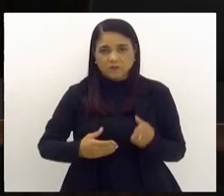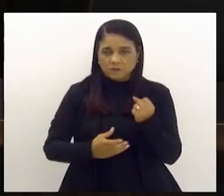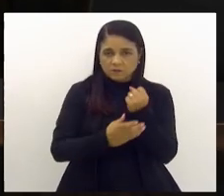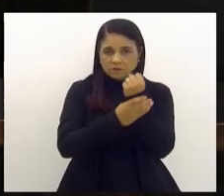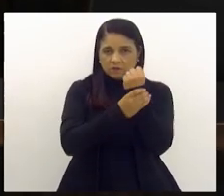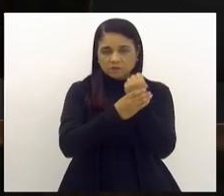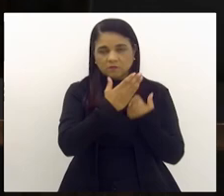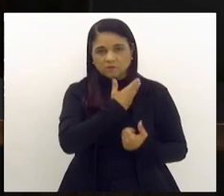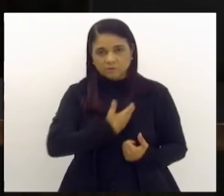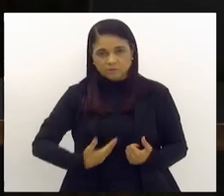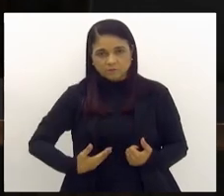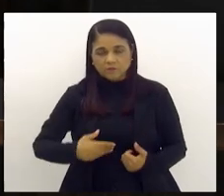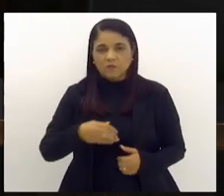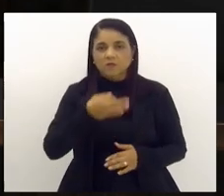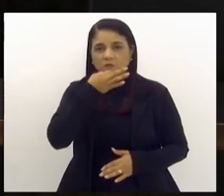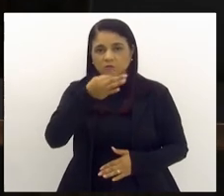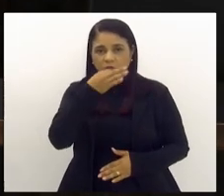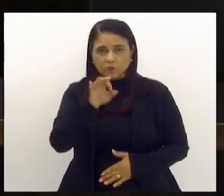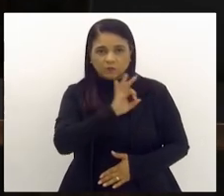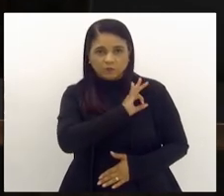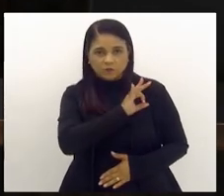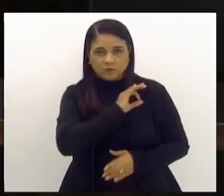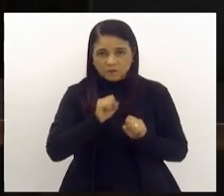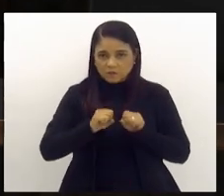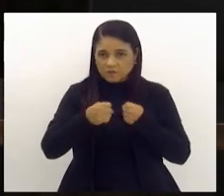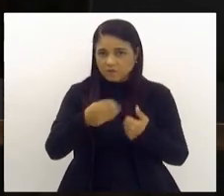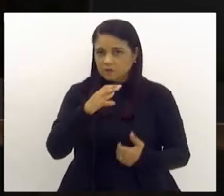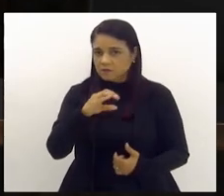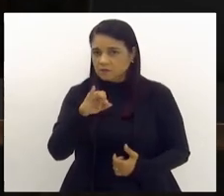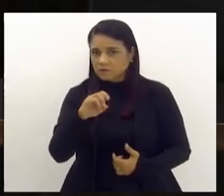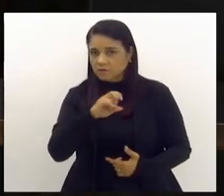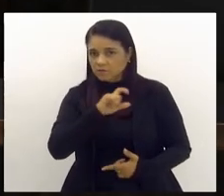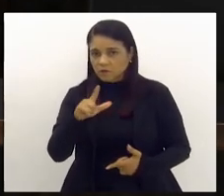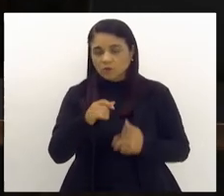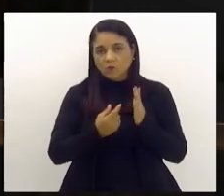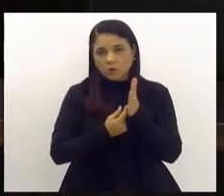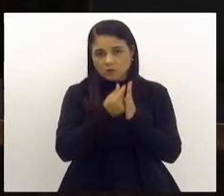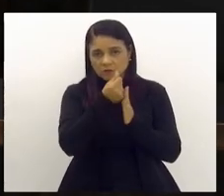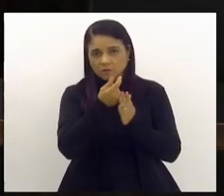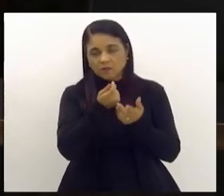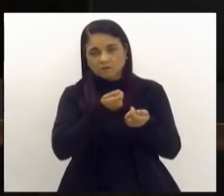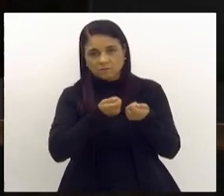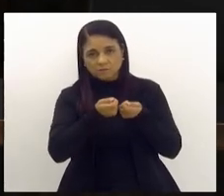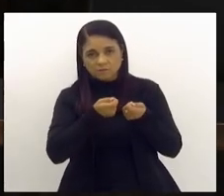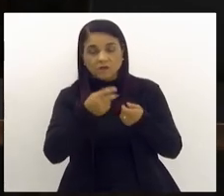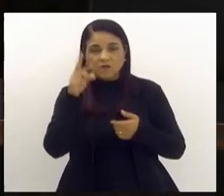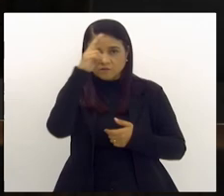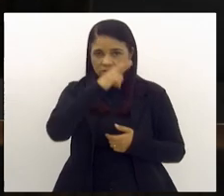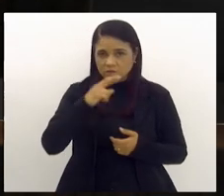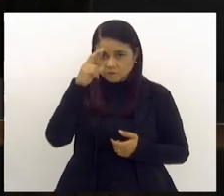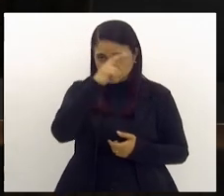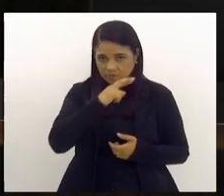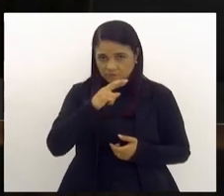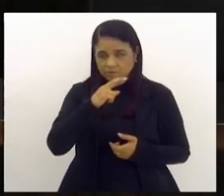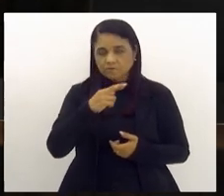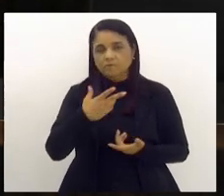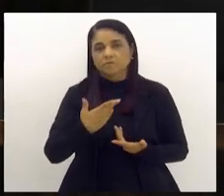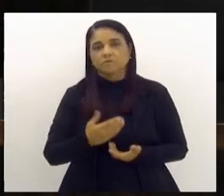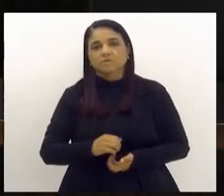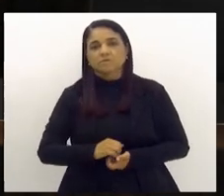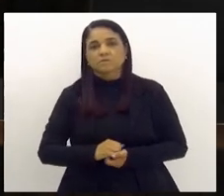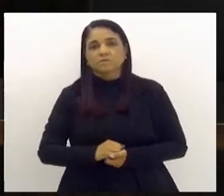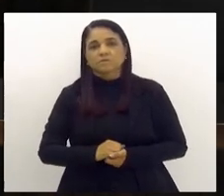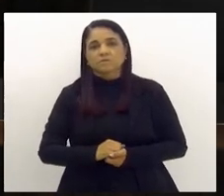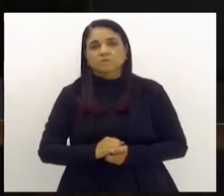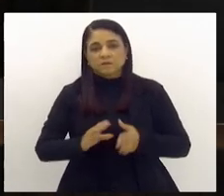Segurança Pública e Assuntos de Polícia, de Defesa Civil e de Orçamento, Finanças, Fiscalização Financeira e